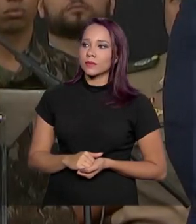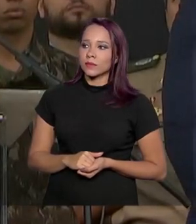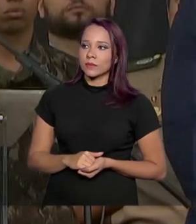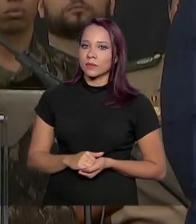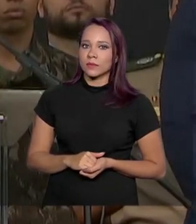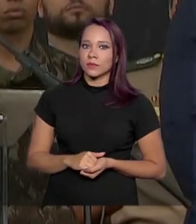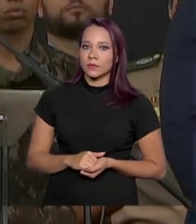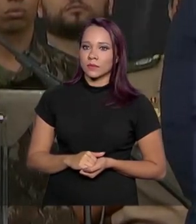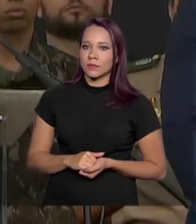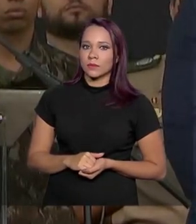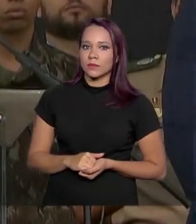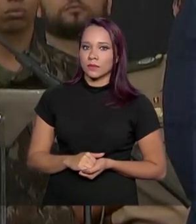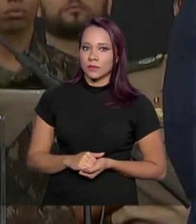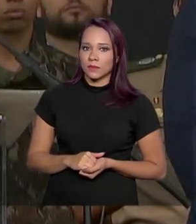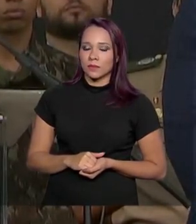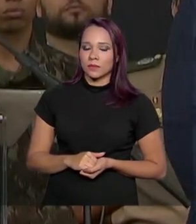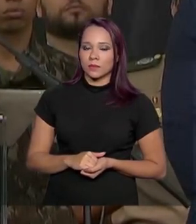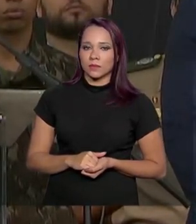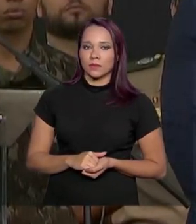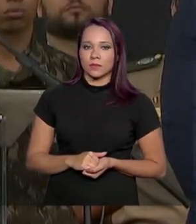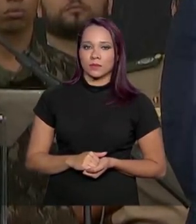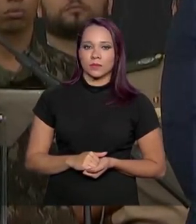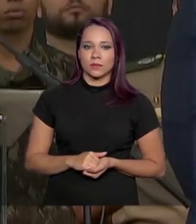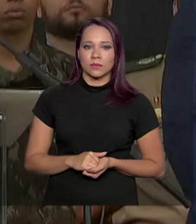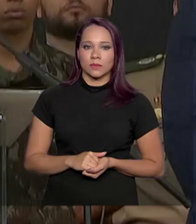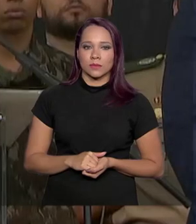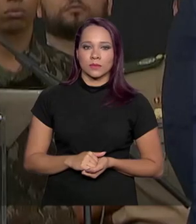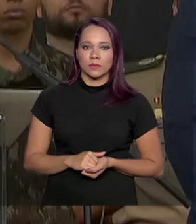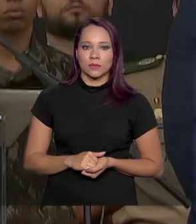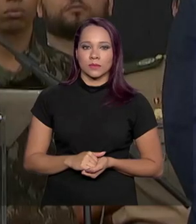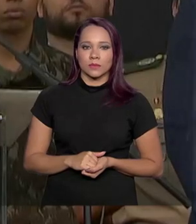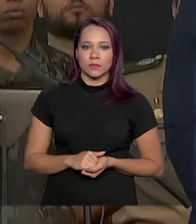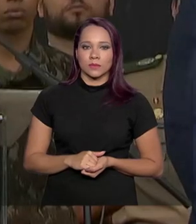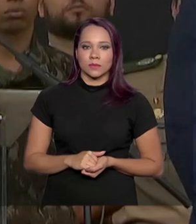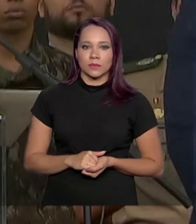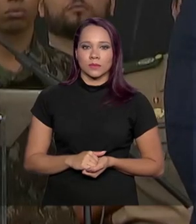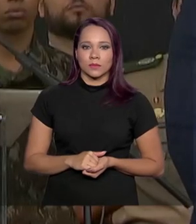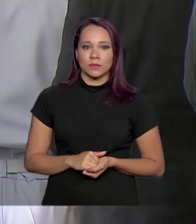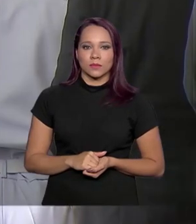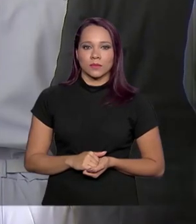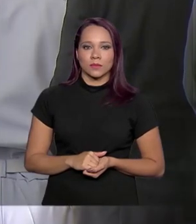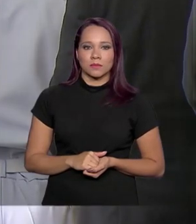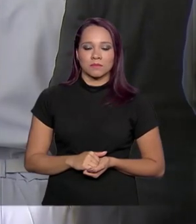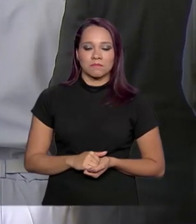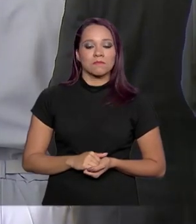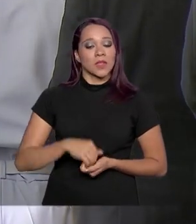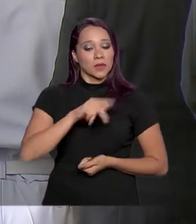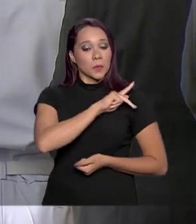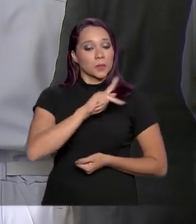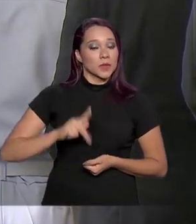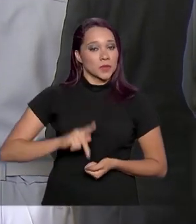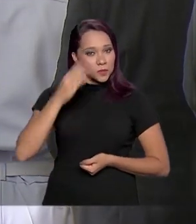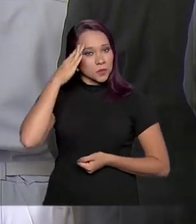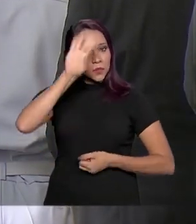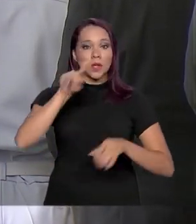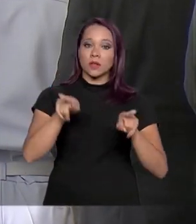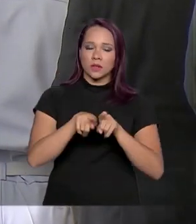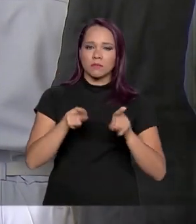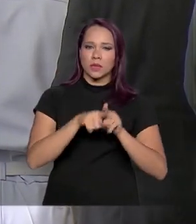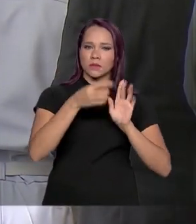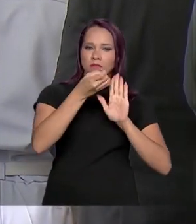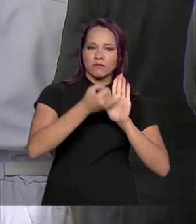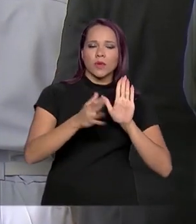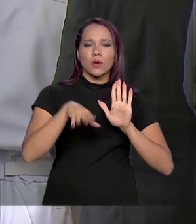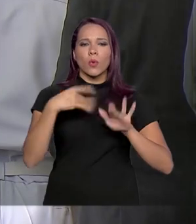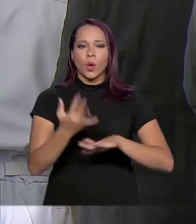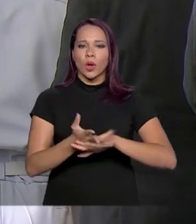brancos, afrodescendentes, amarelos, todos. Aqui terá espaço para todos. O presidente Bolsonaro também destacou